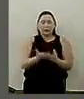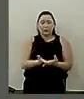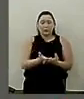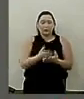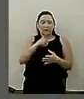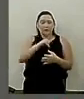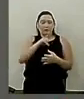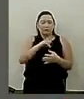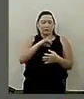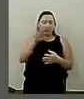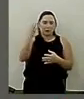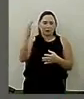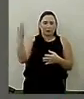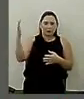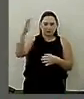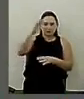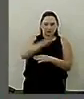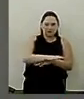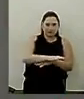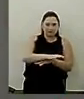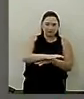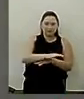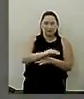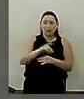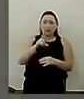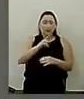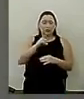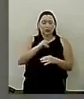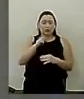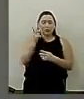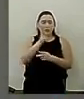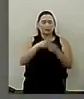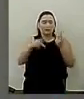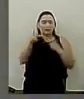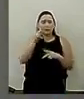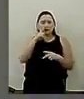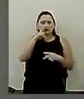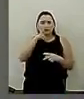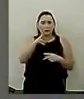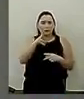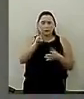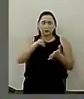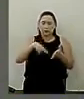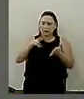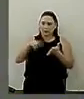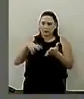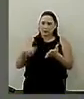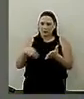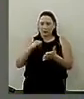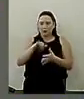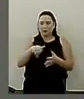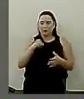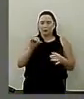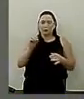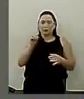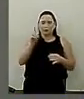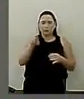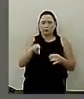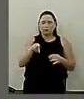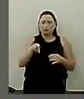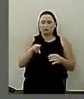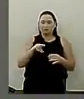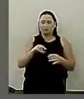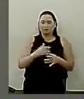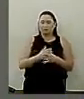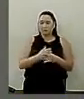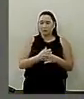sobre a casa deles, os intérpretes ligam aquele vento forte lá do livro de Jó com esse vento forte da